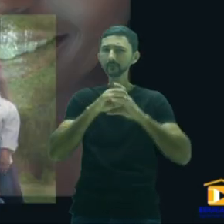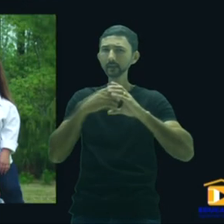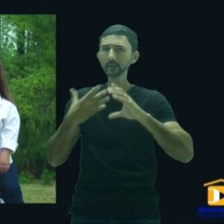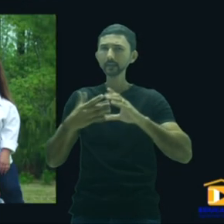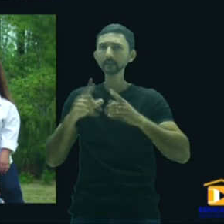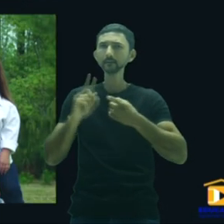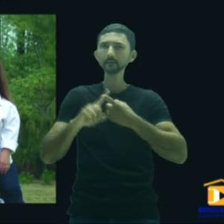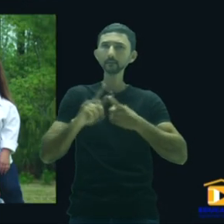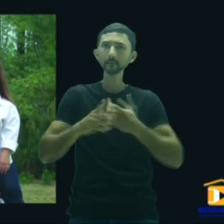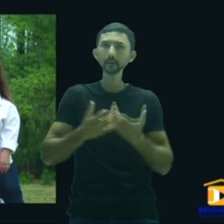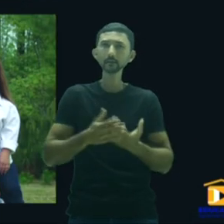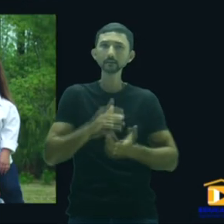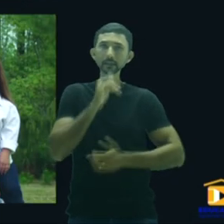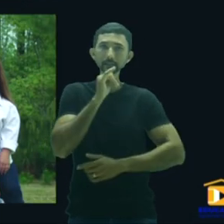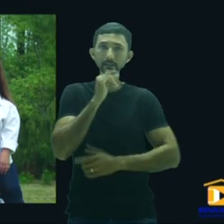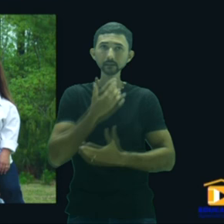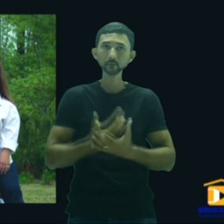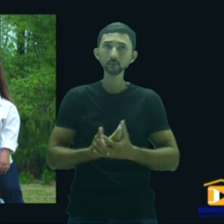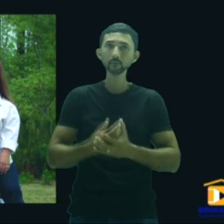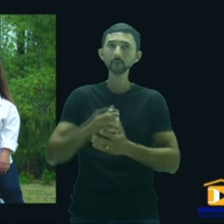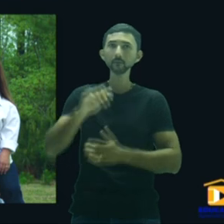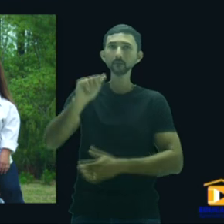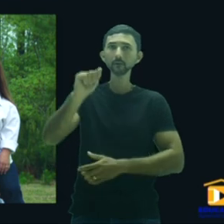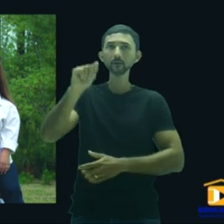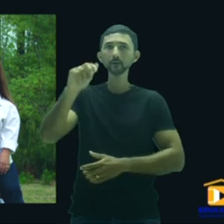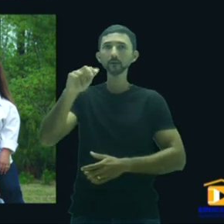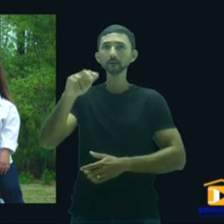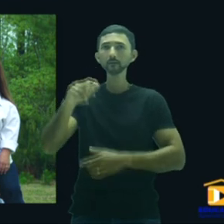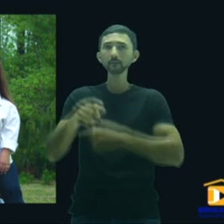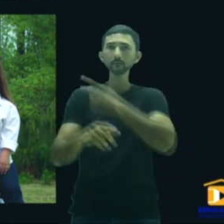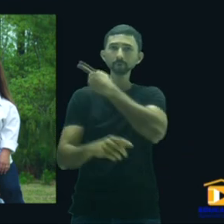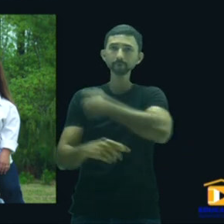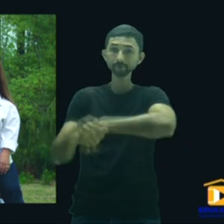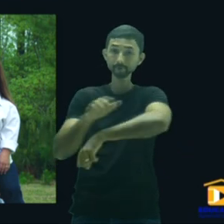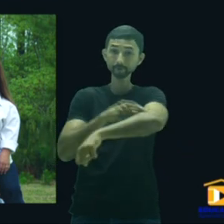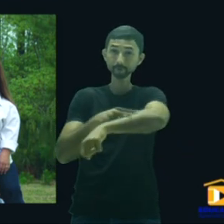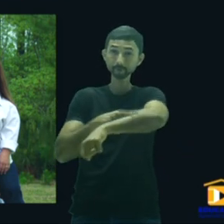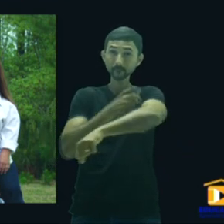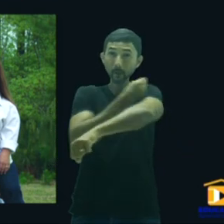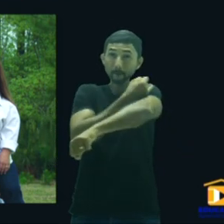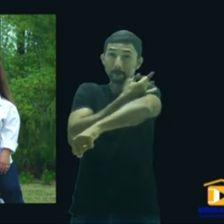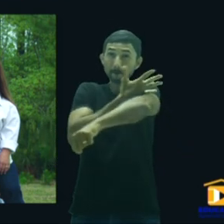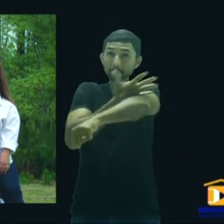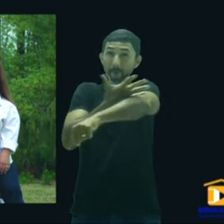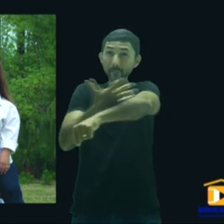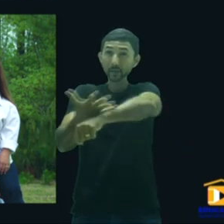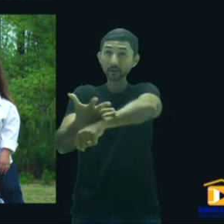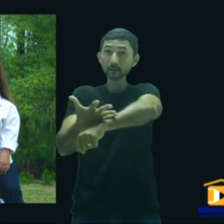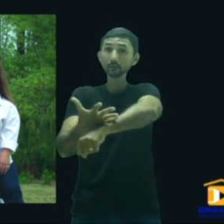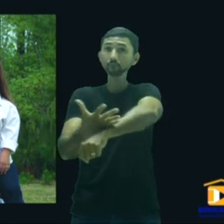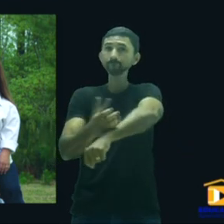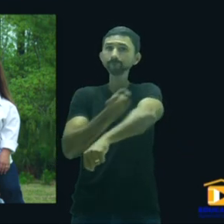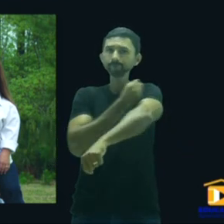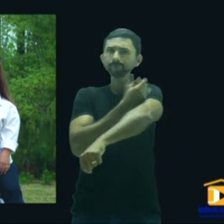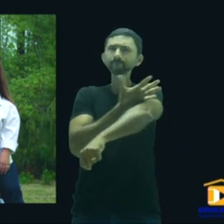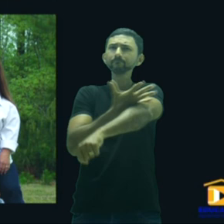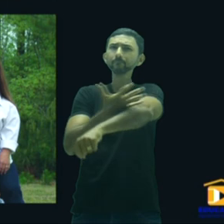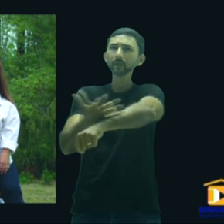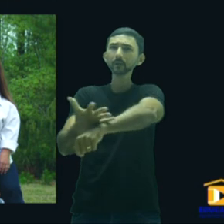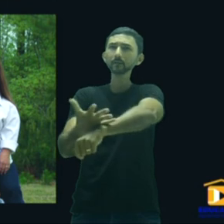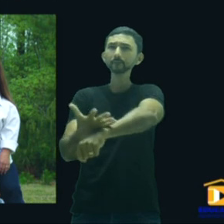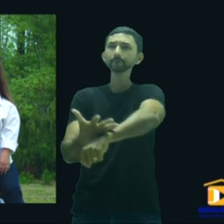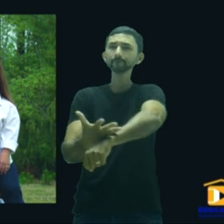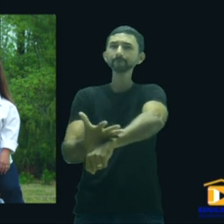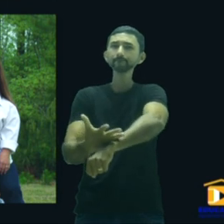também aqui, olha, como autossômico, o albinismo, que eu falei na aula passada para vocês.